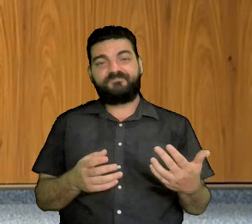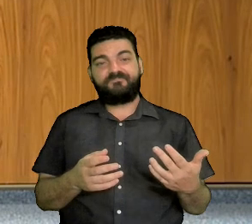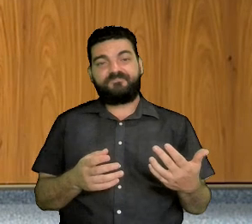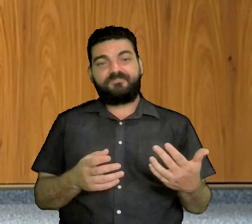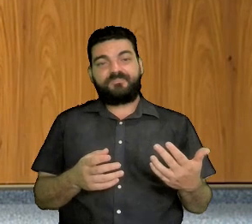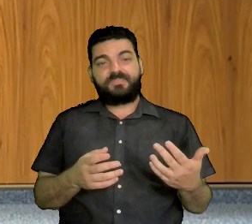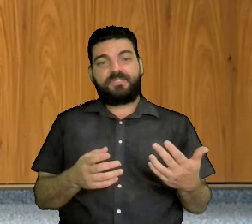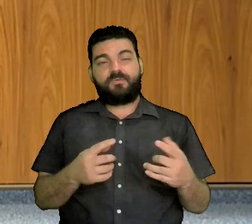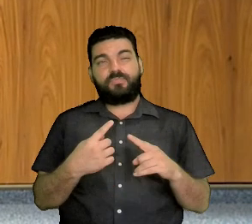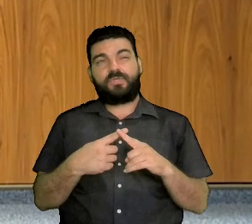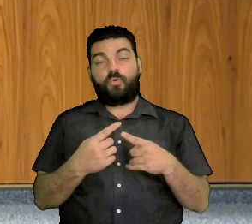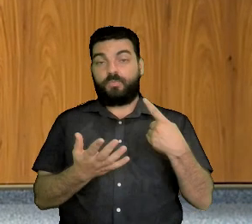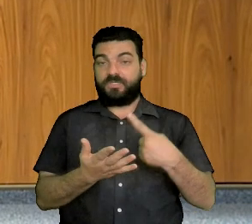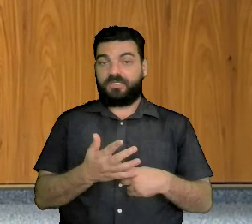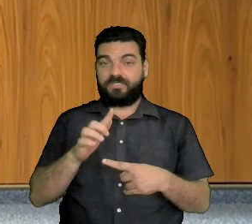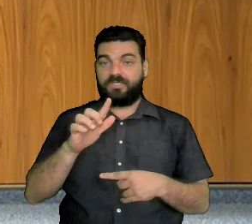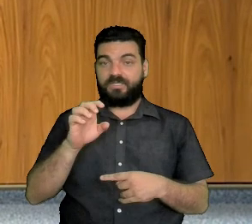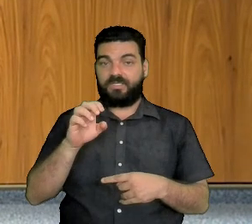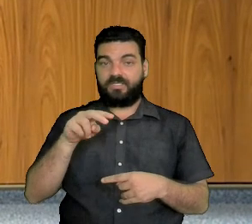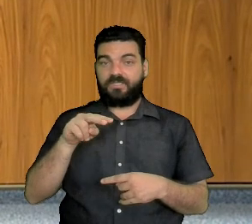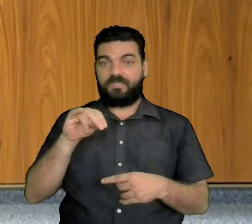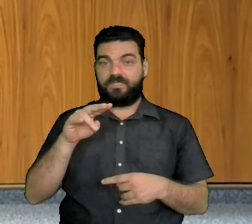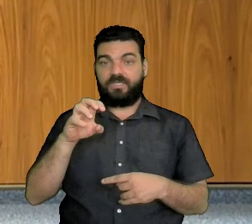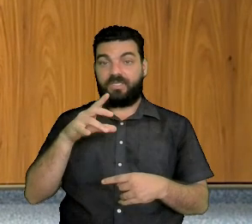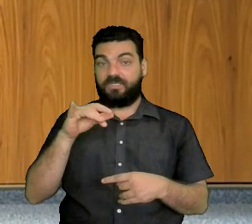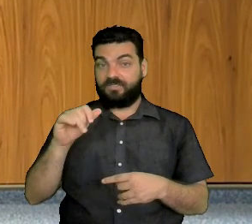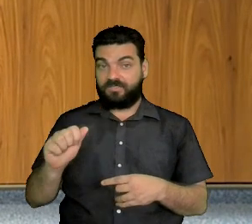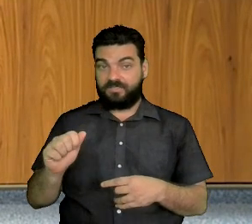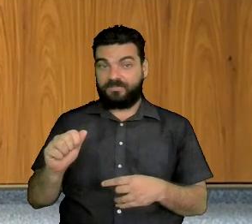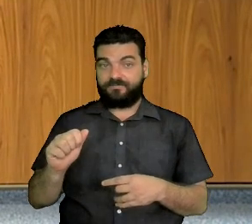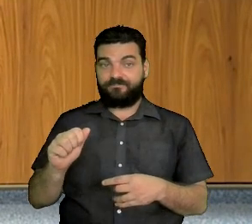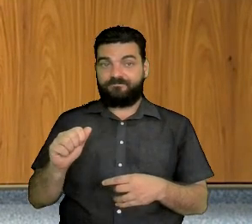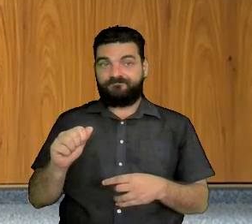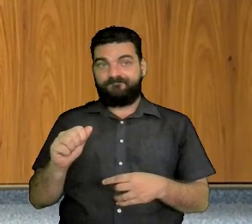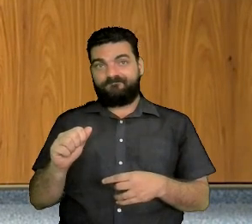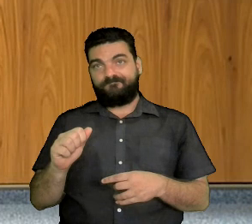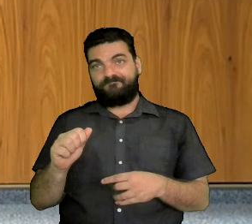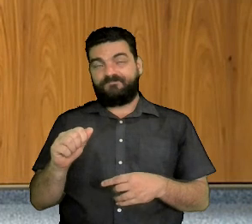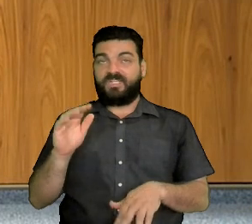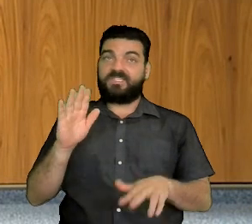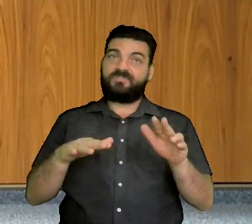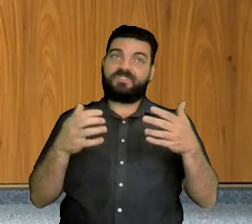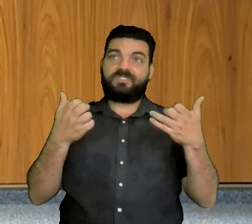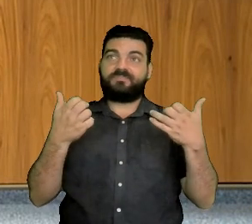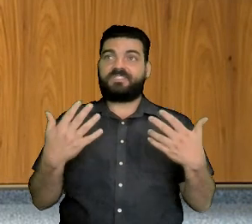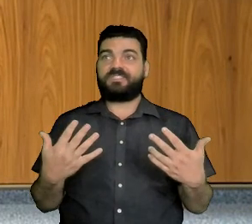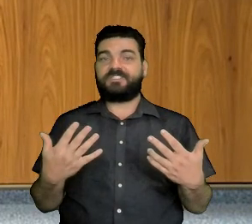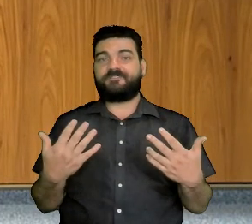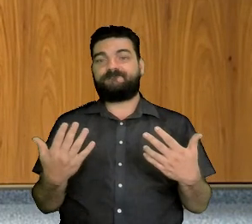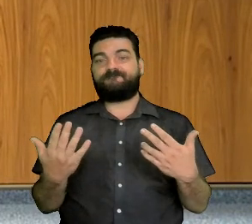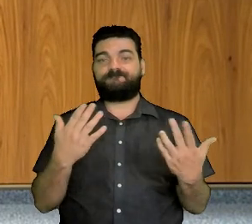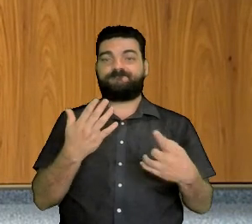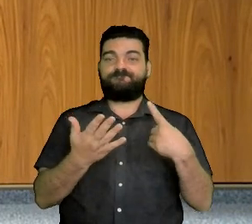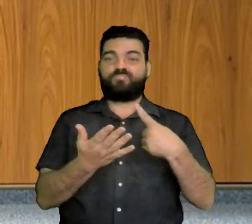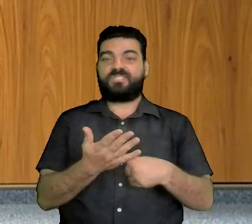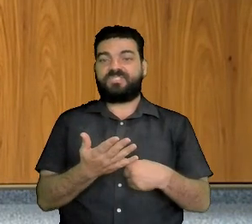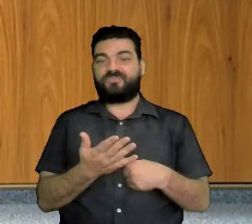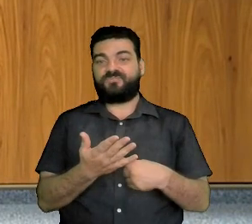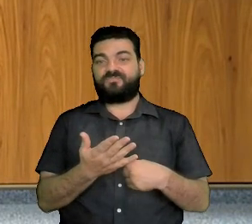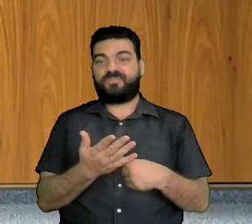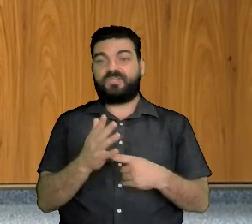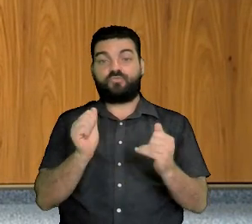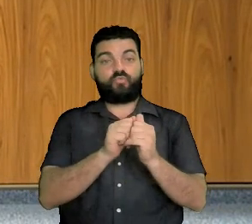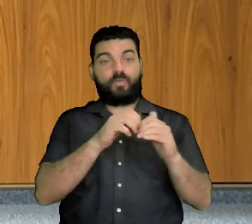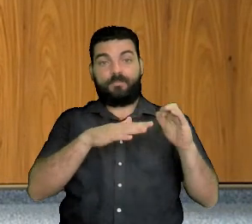porque o acordo de leniência ele acaba tratando não só de um acordo com uma